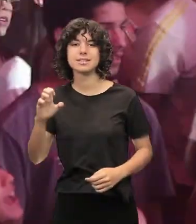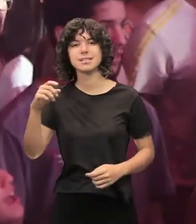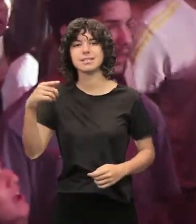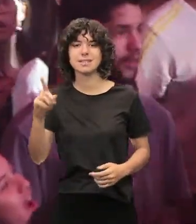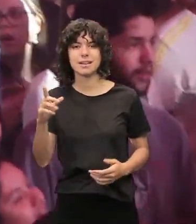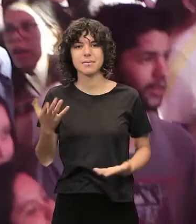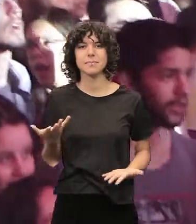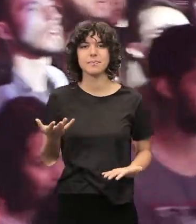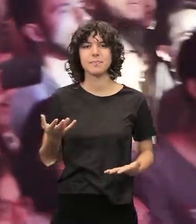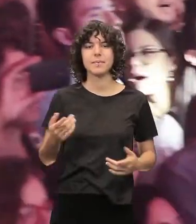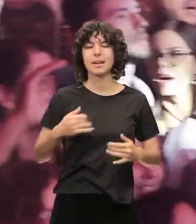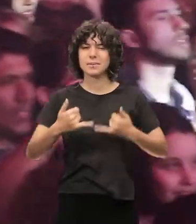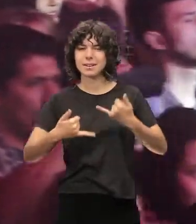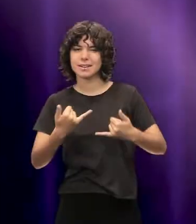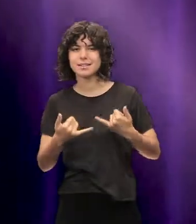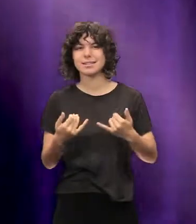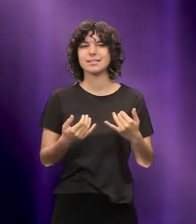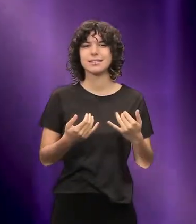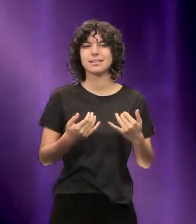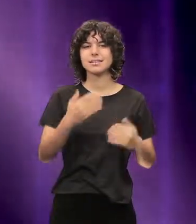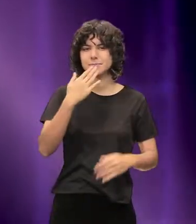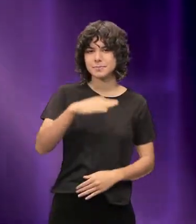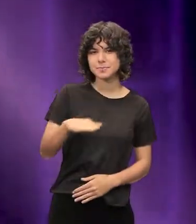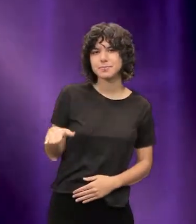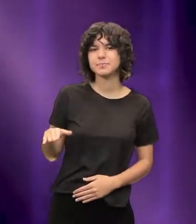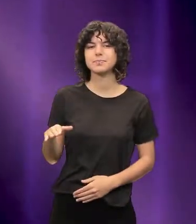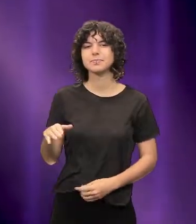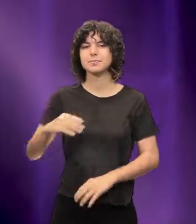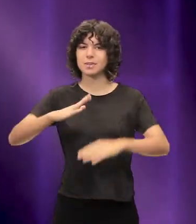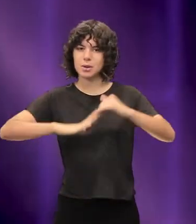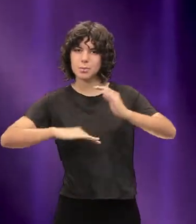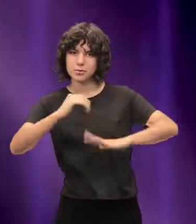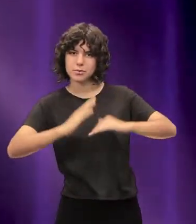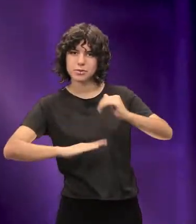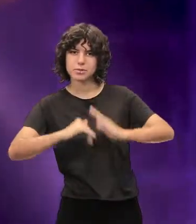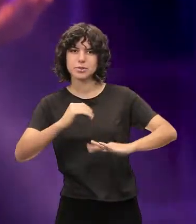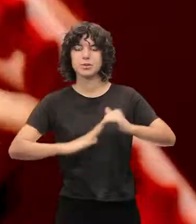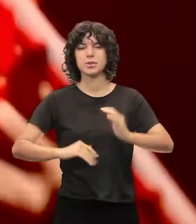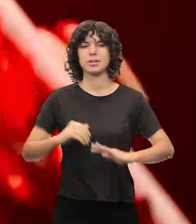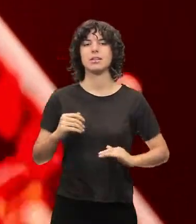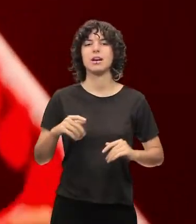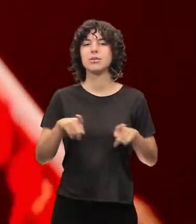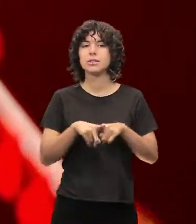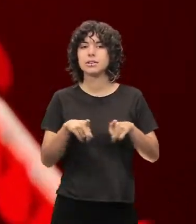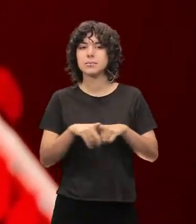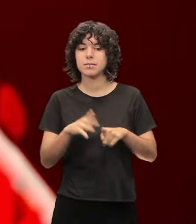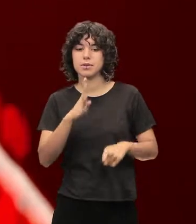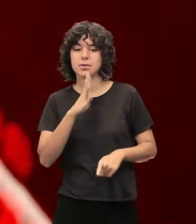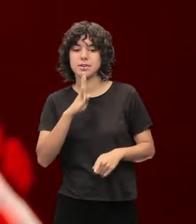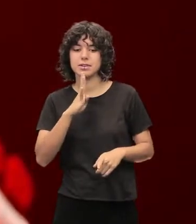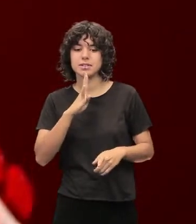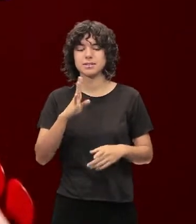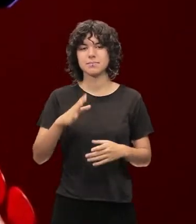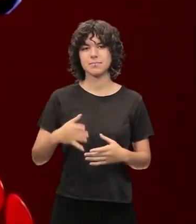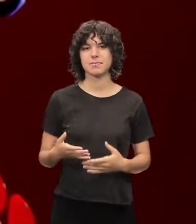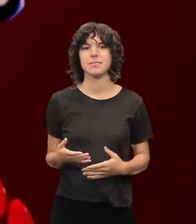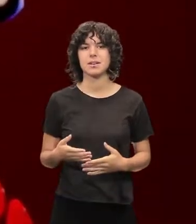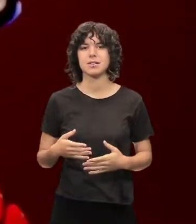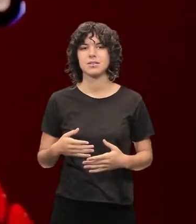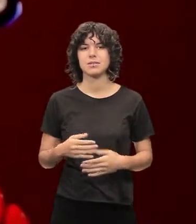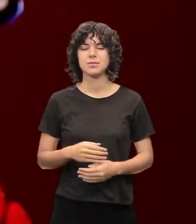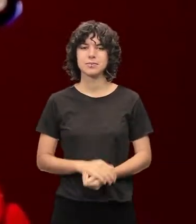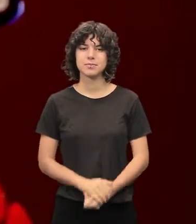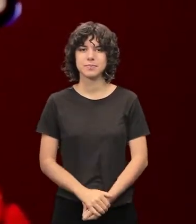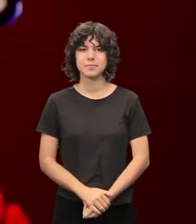infância, a carreira subterrânea com parcerias sólidas, até o reconhecimento a partir do trabalho discográfico. Sinta a